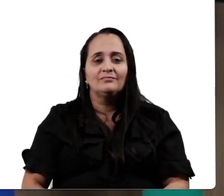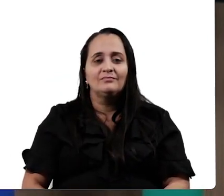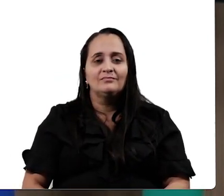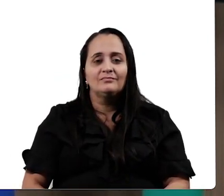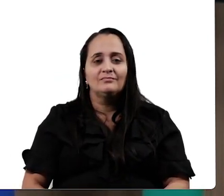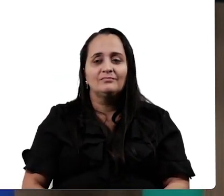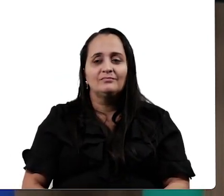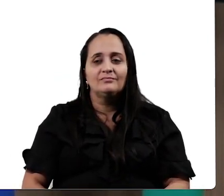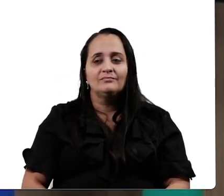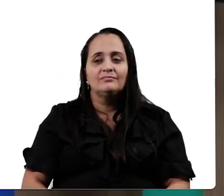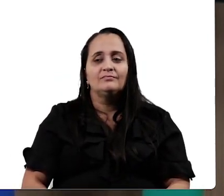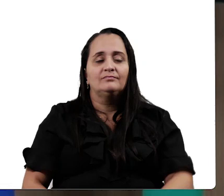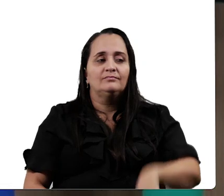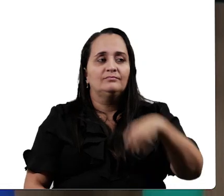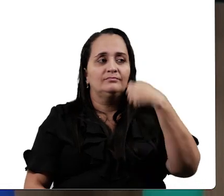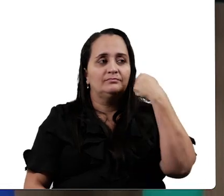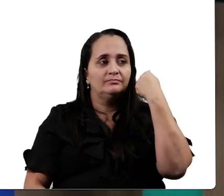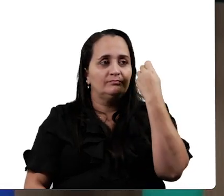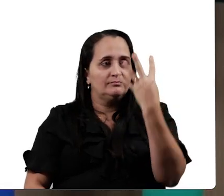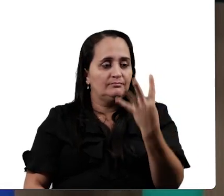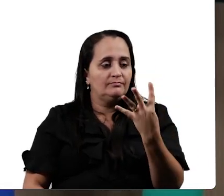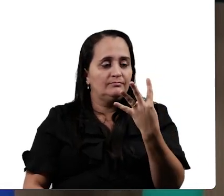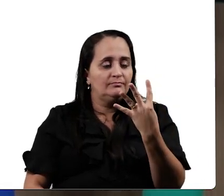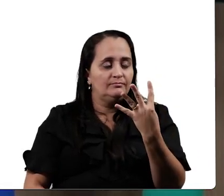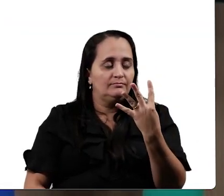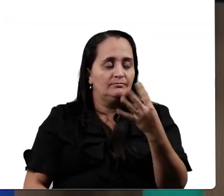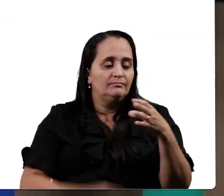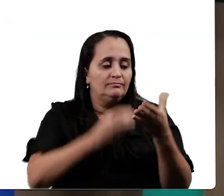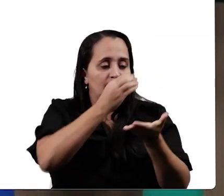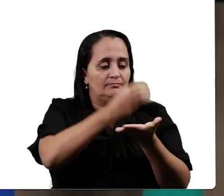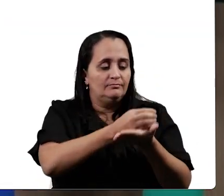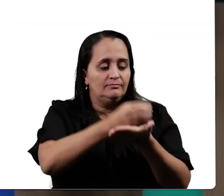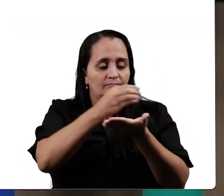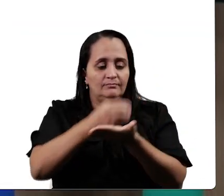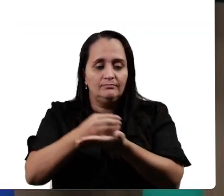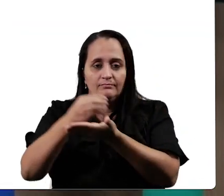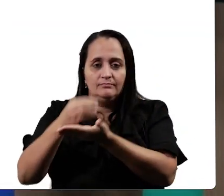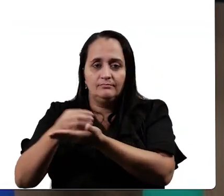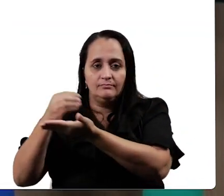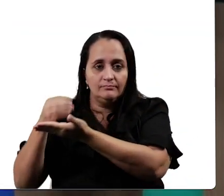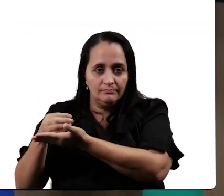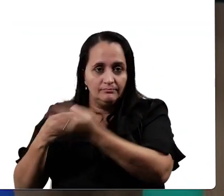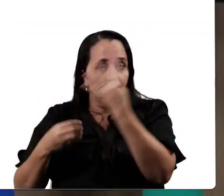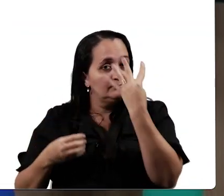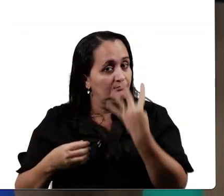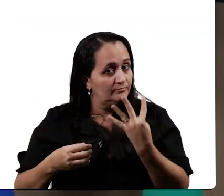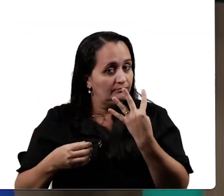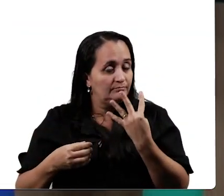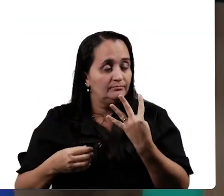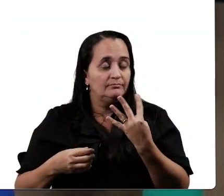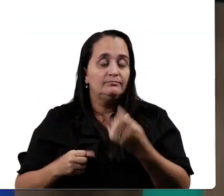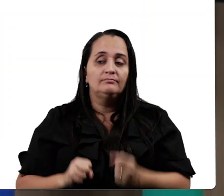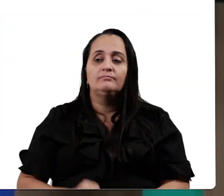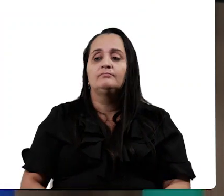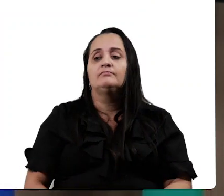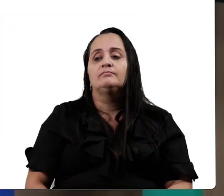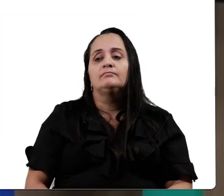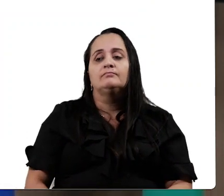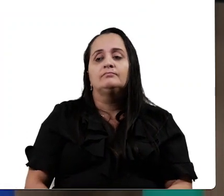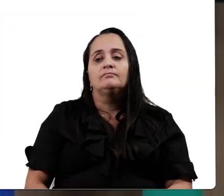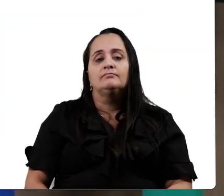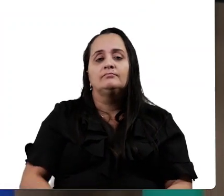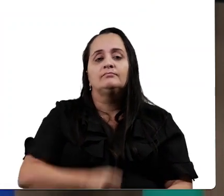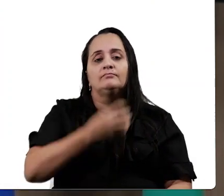né Nós temos quatro vazinhos e está repetindo o três